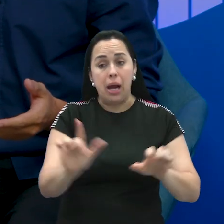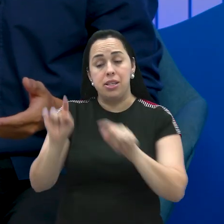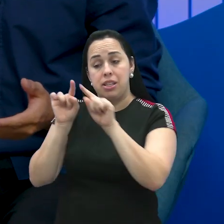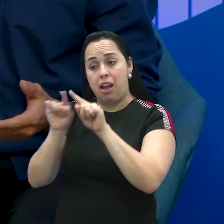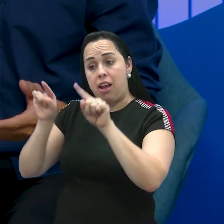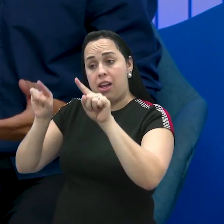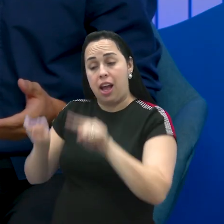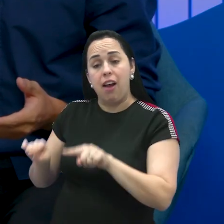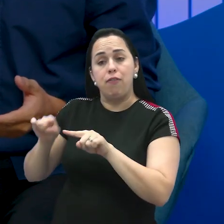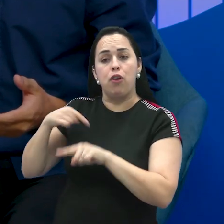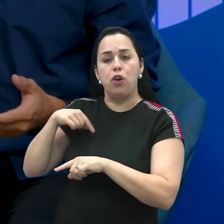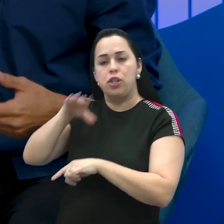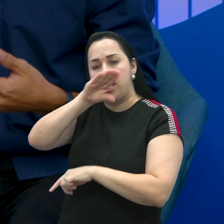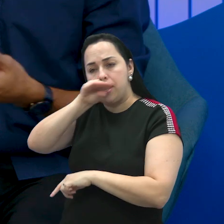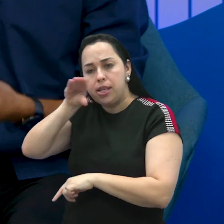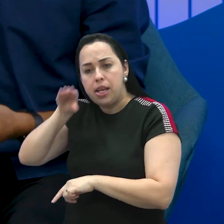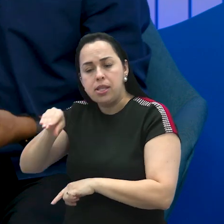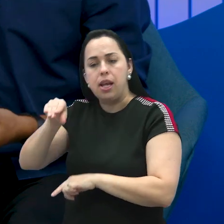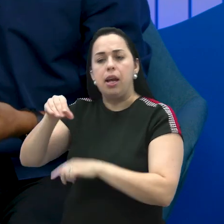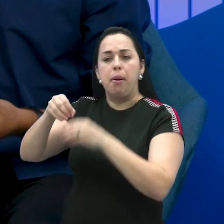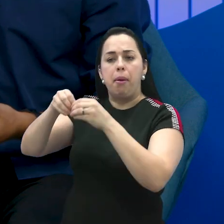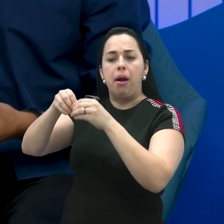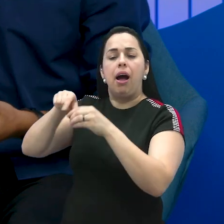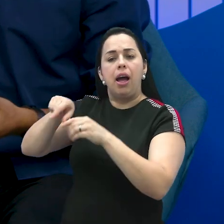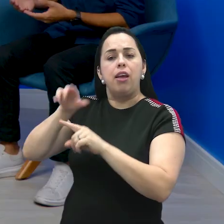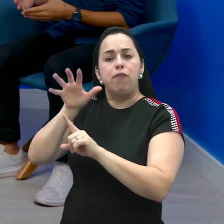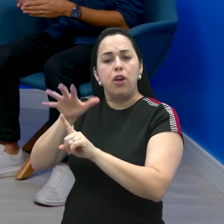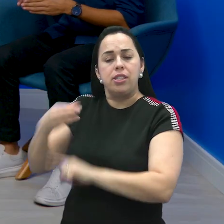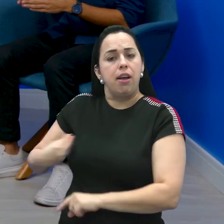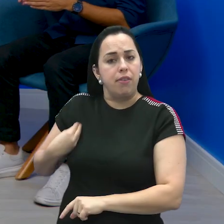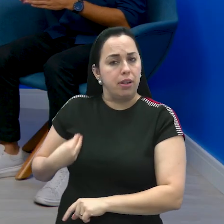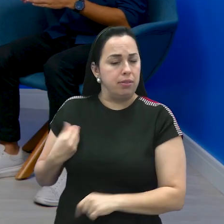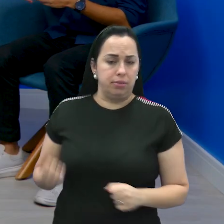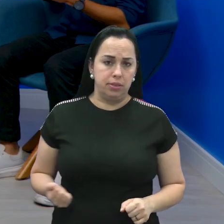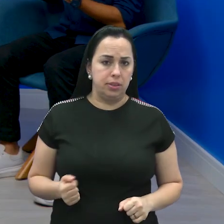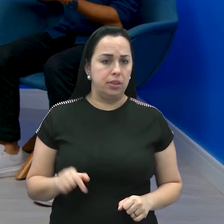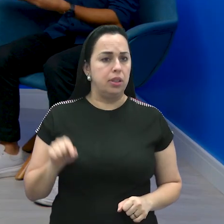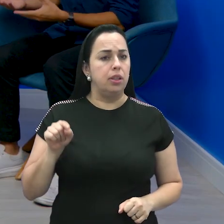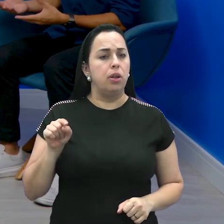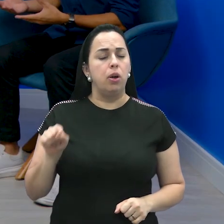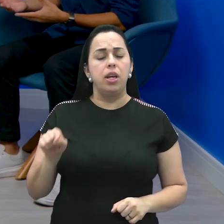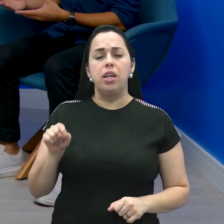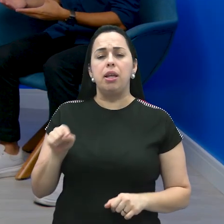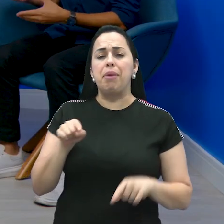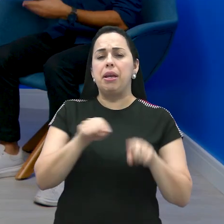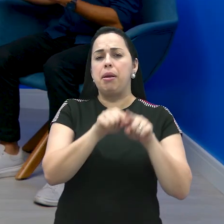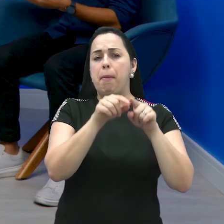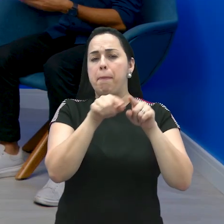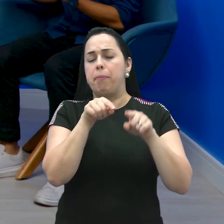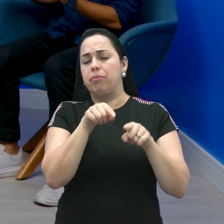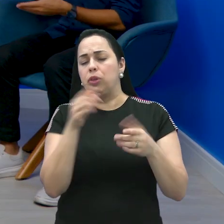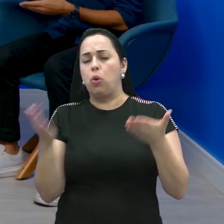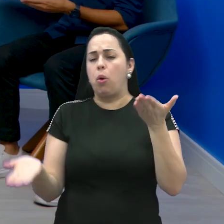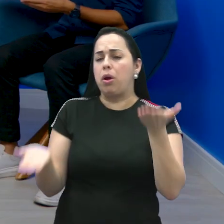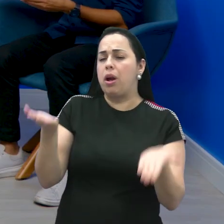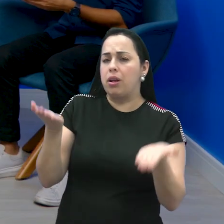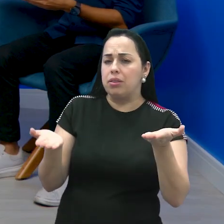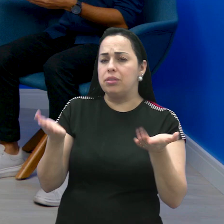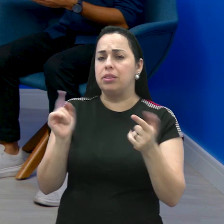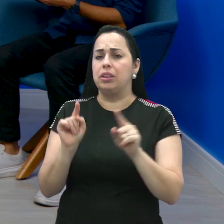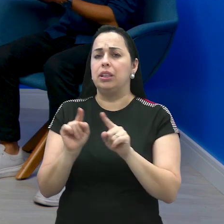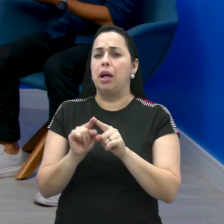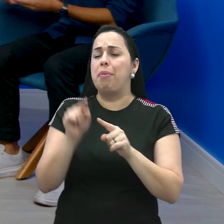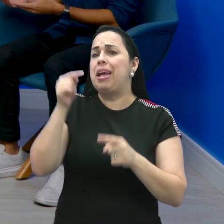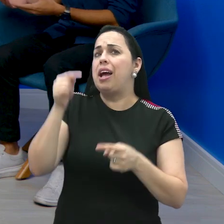também impacta a vida pessoal dos trabalhadores. Qual é o tamanho desse impacto na produtividade de ambos os lados? E qual é o